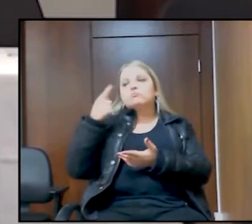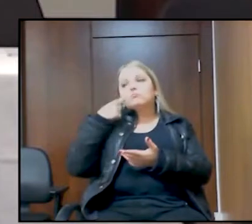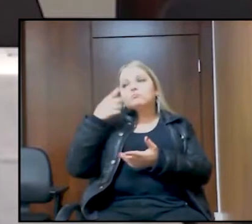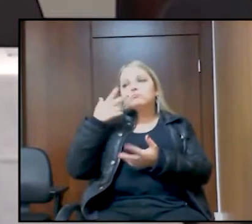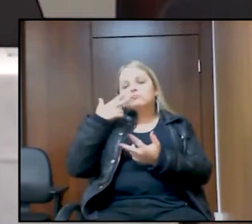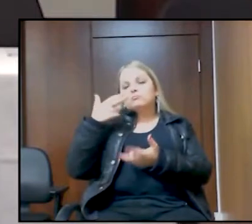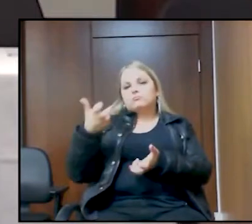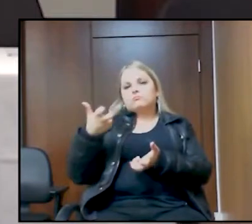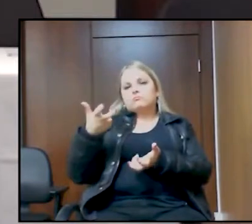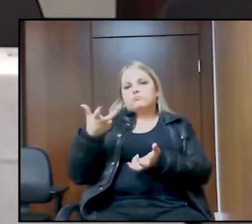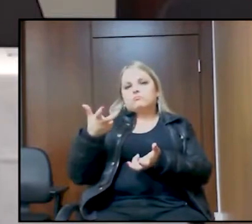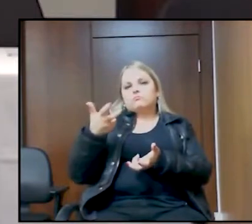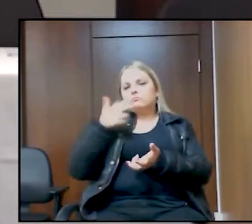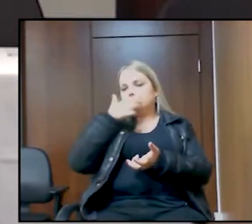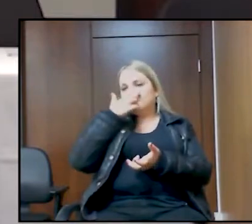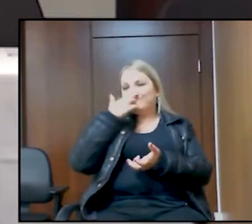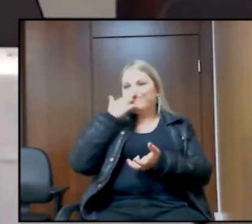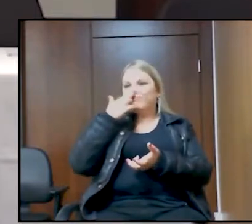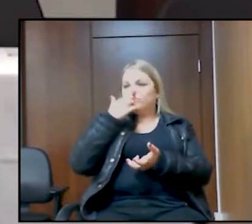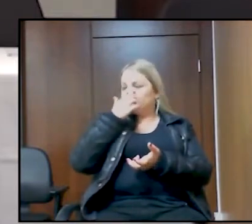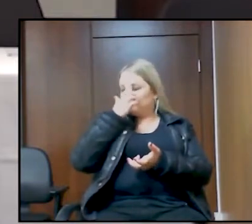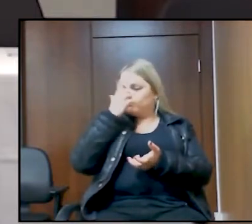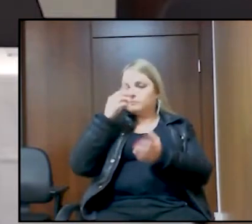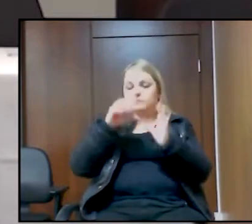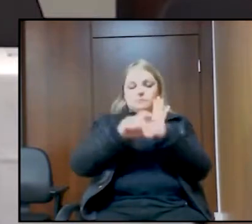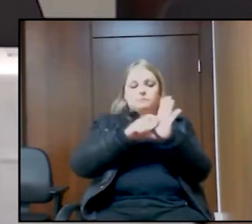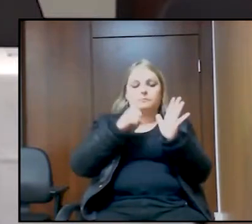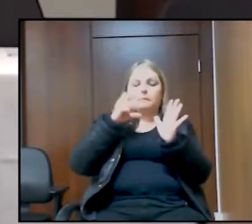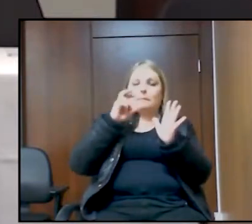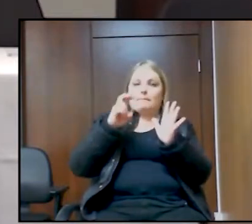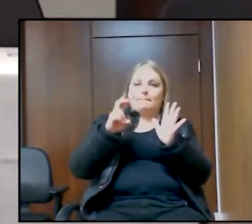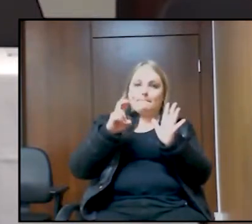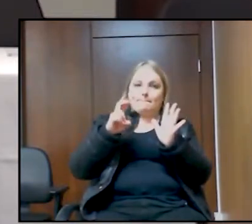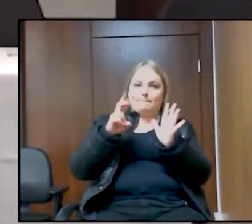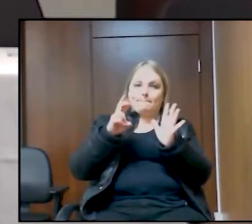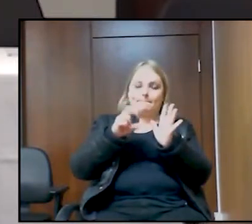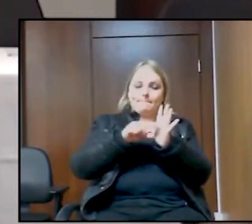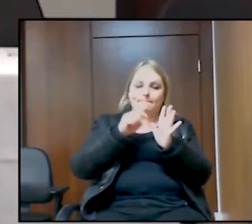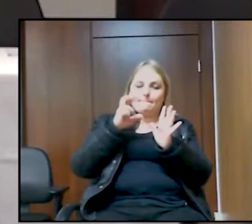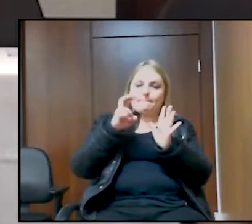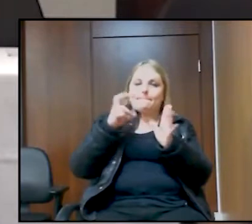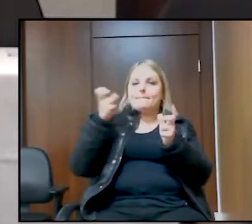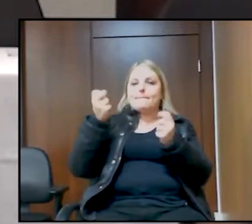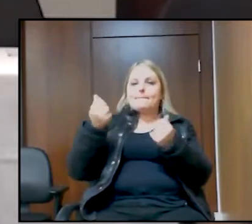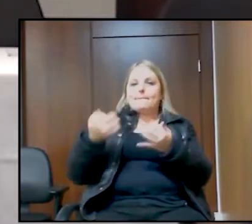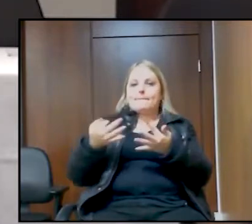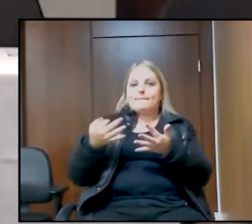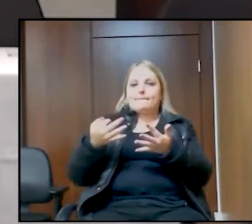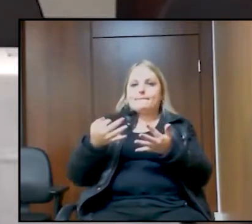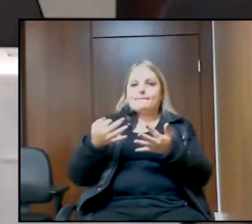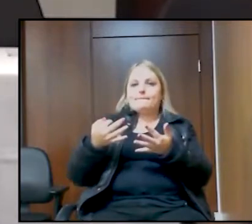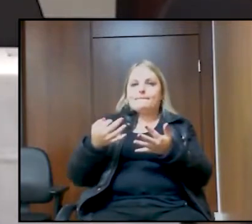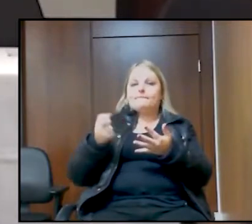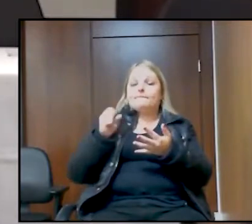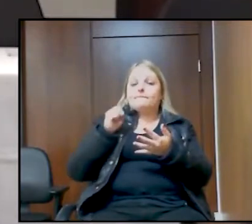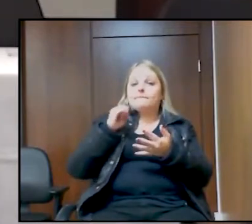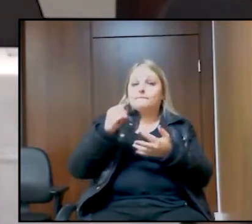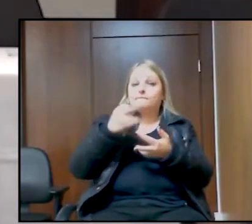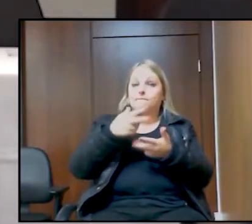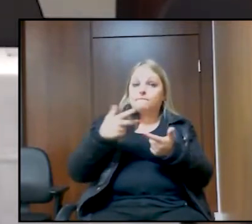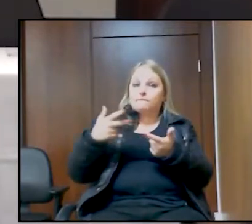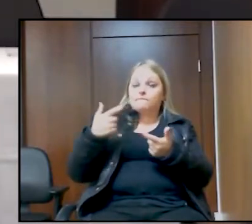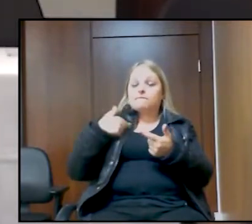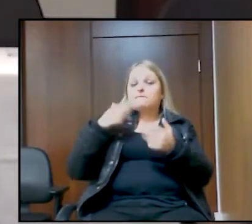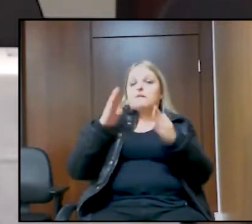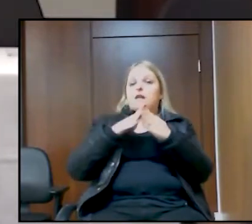nisso. No artigo 5º aqui da minuta, diz assim: em caso de atendimento pelo programa Minha